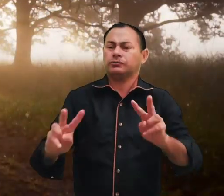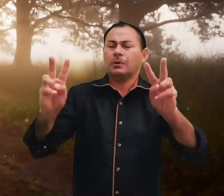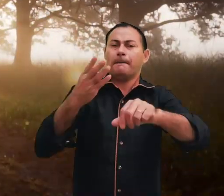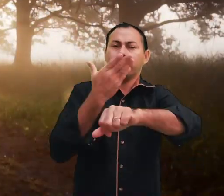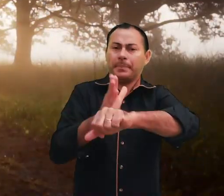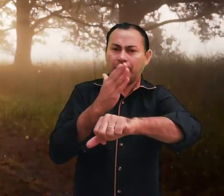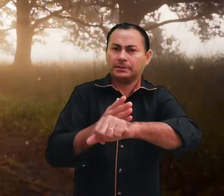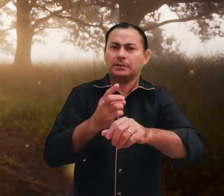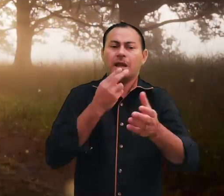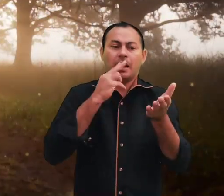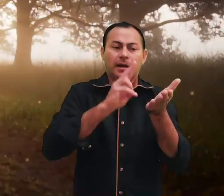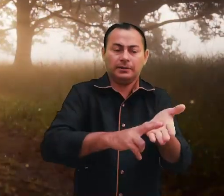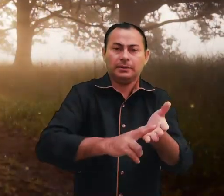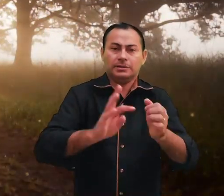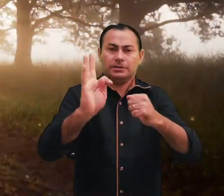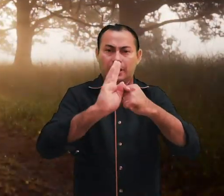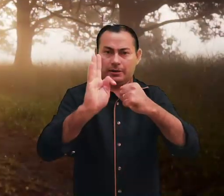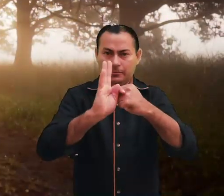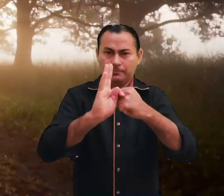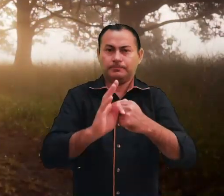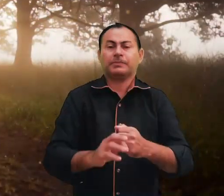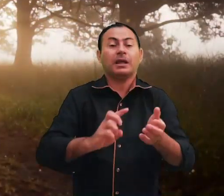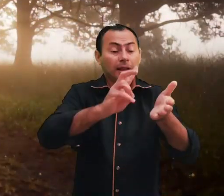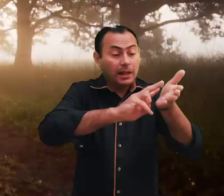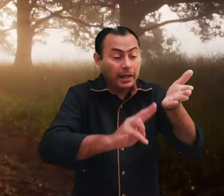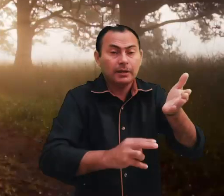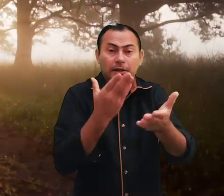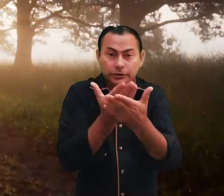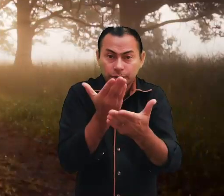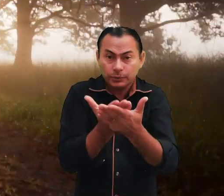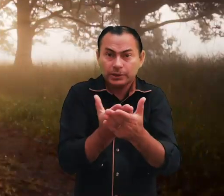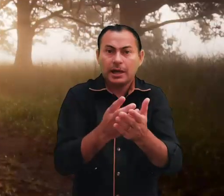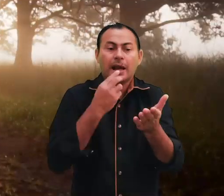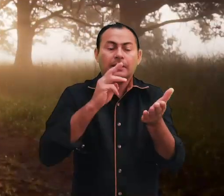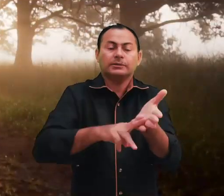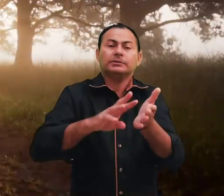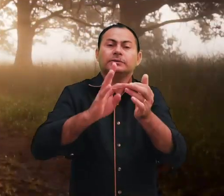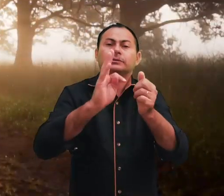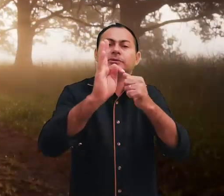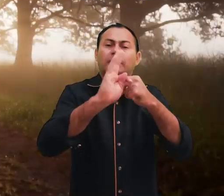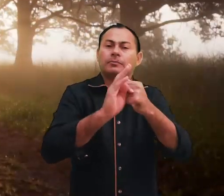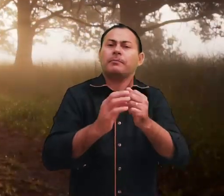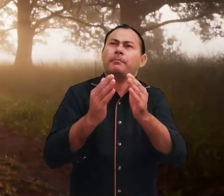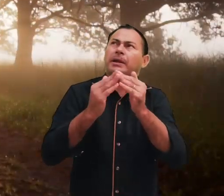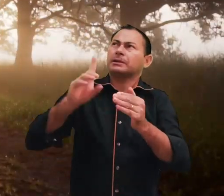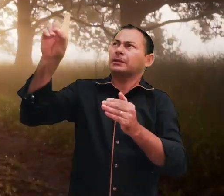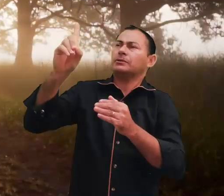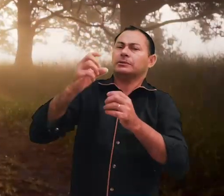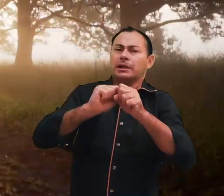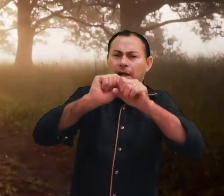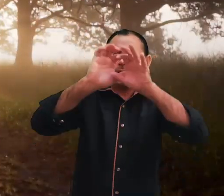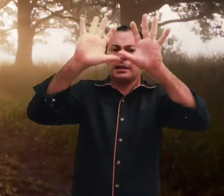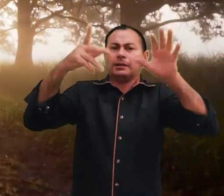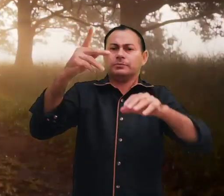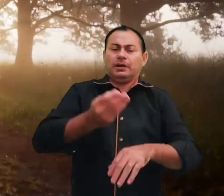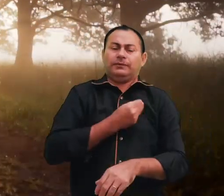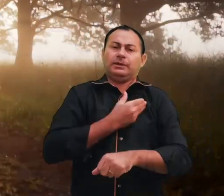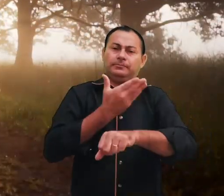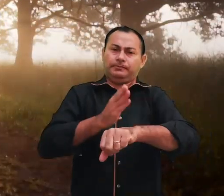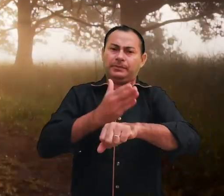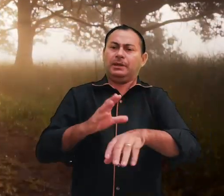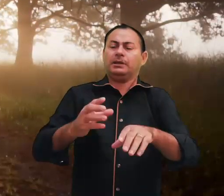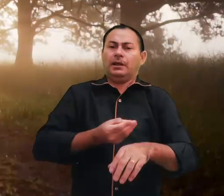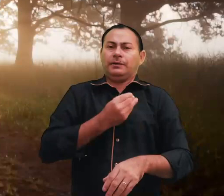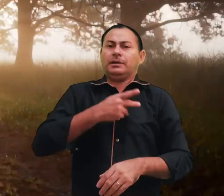muito práticos nesta carta de Tiago. Leia, estude-a e peça a Deus que ela seja aplicada na sua vida e na